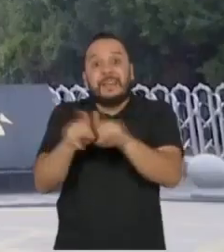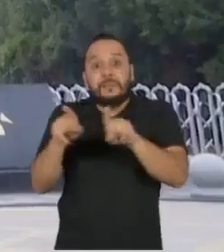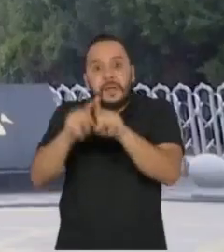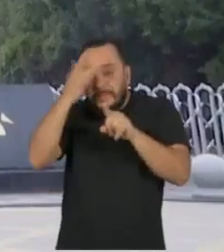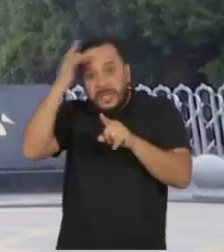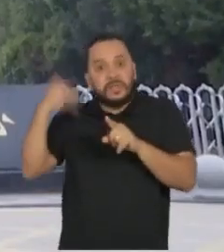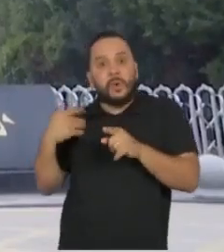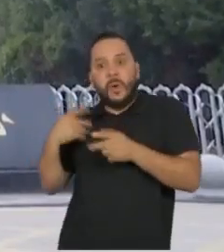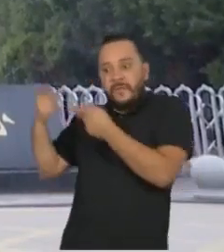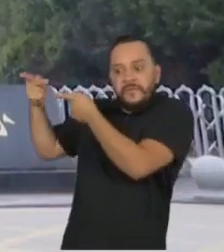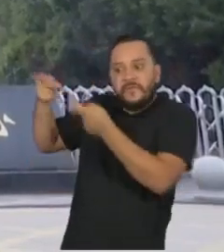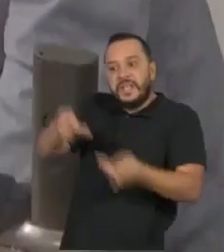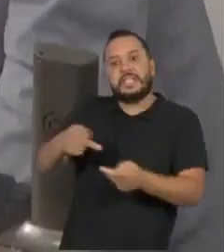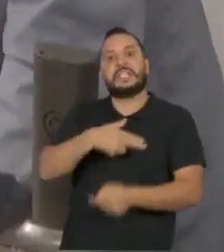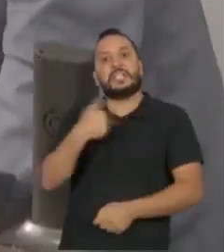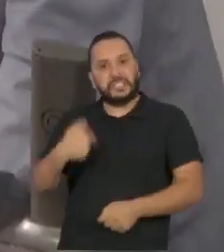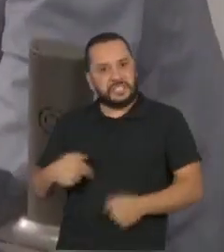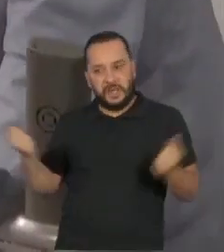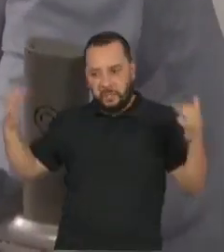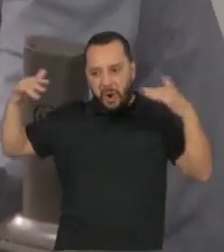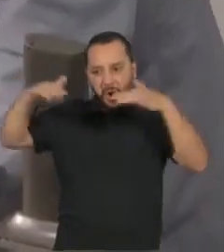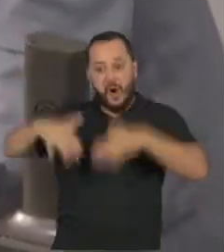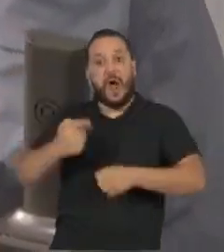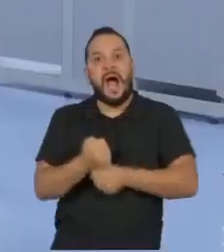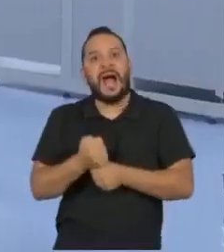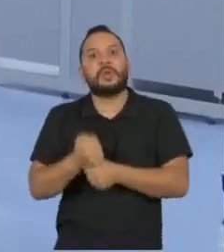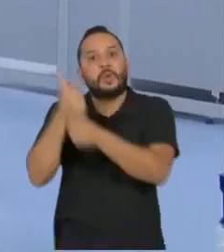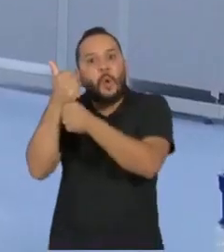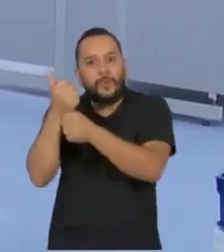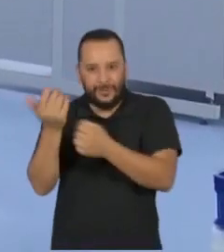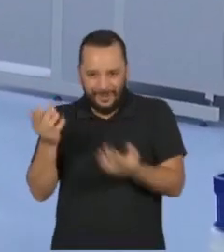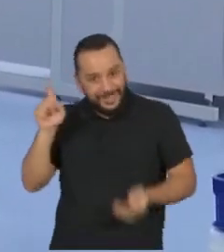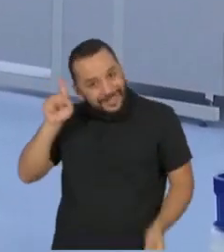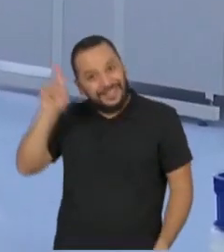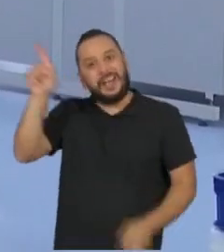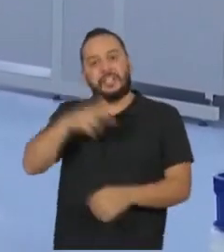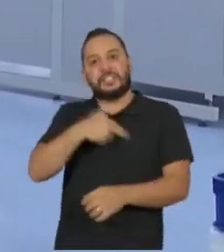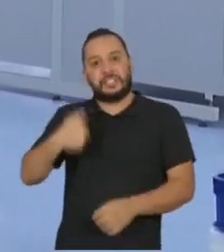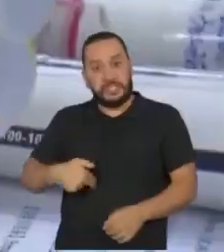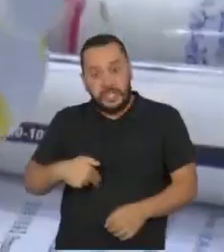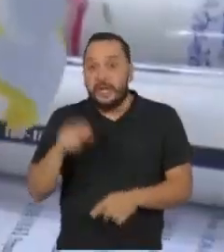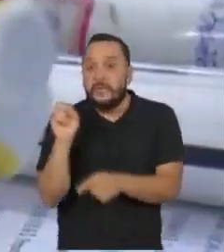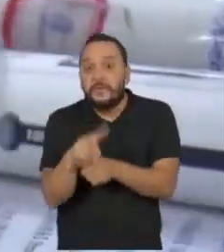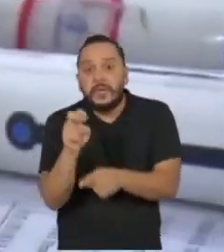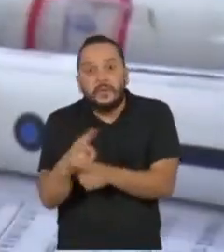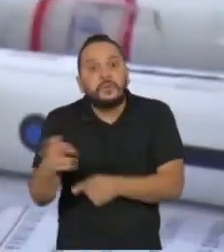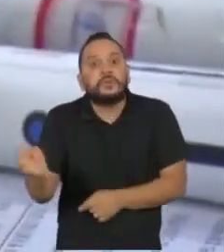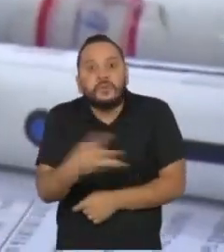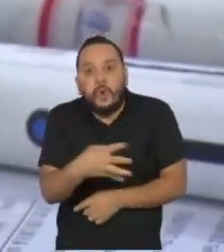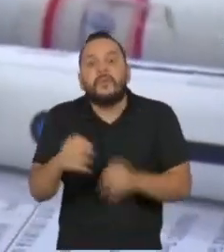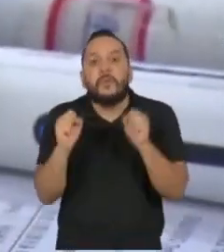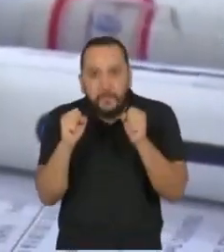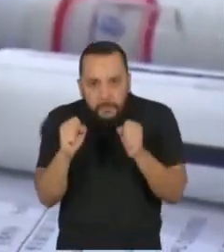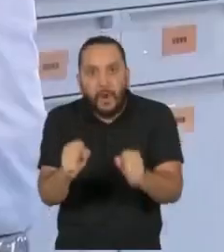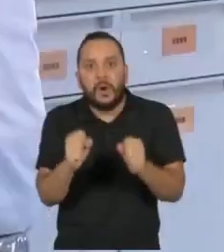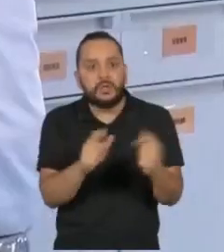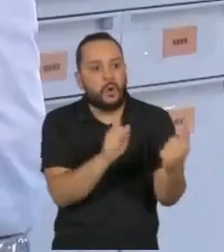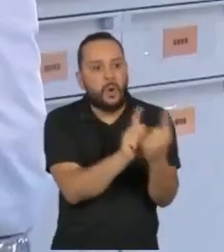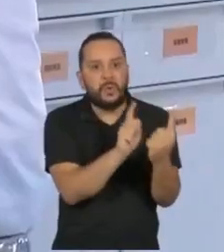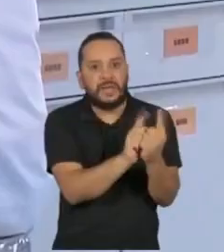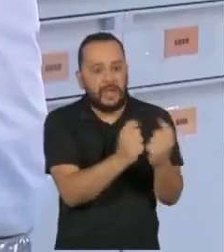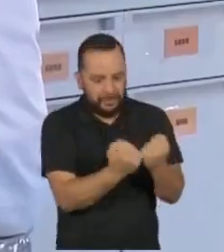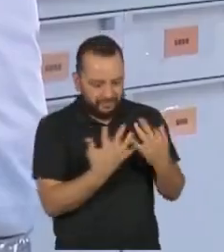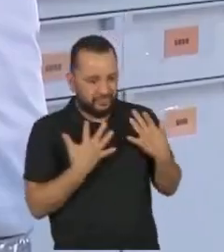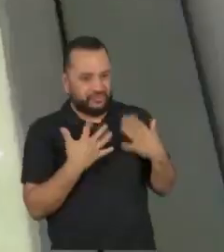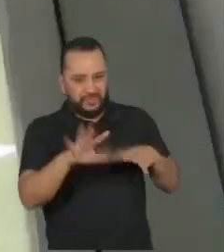Lunar. Autoridades de saúde confirmaram que o novo vírus misterioso pode se espalhar pelo contato entre humanos e